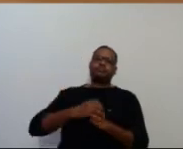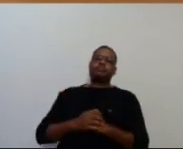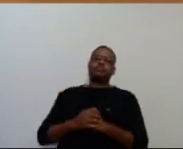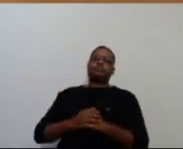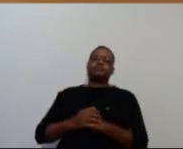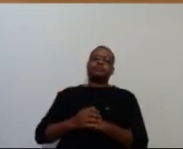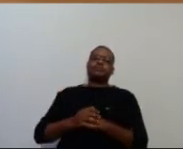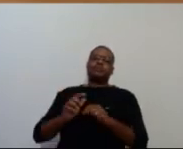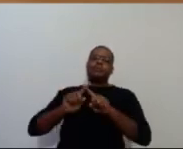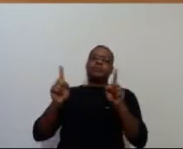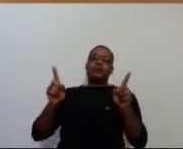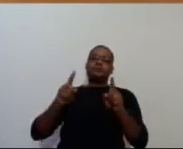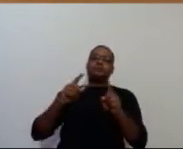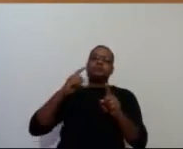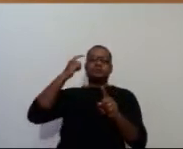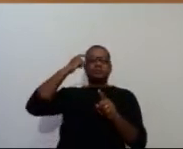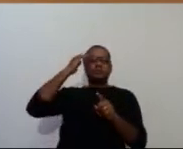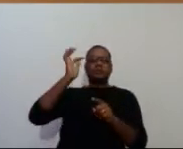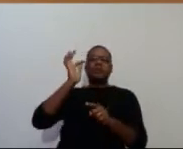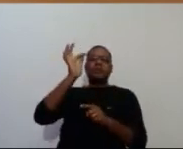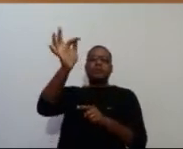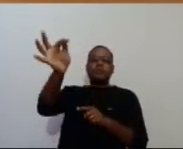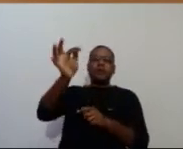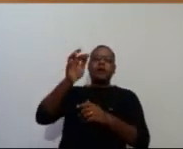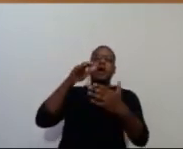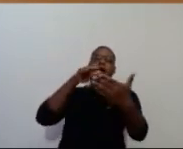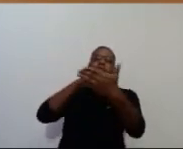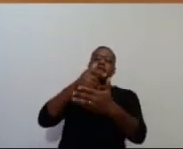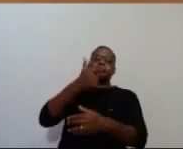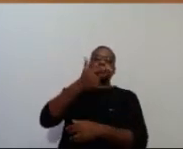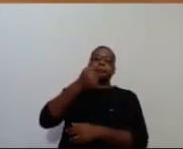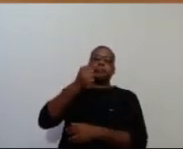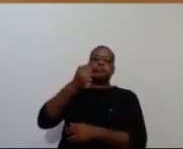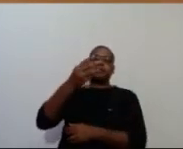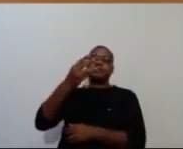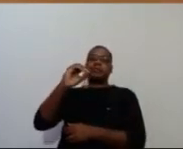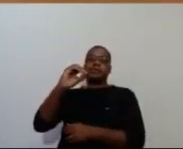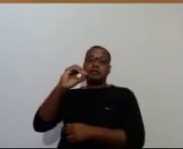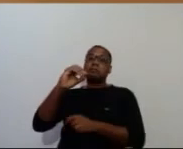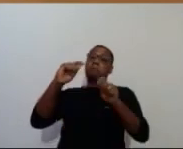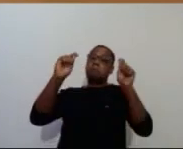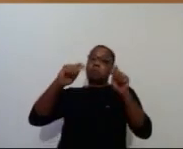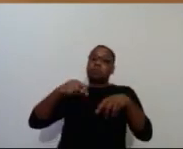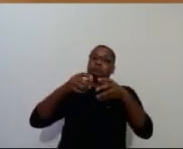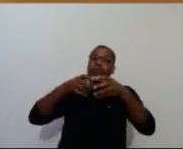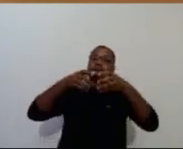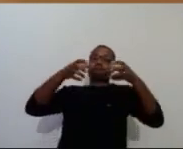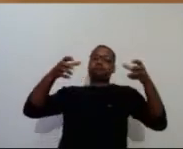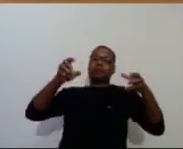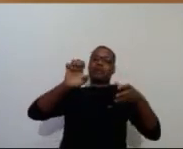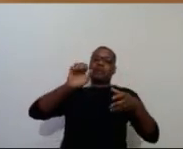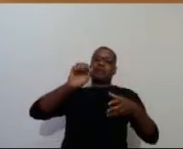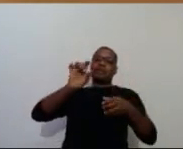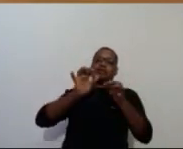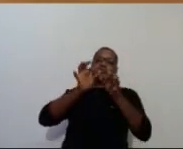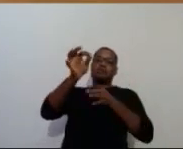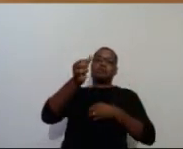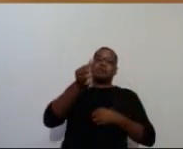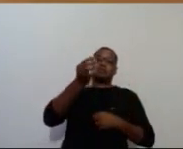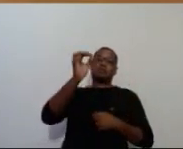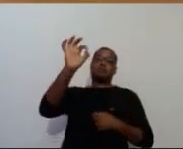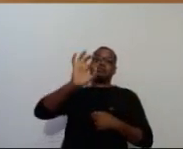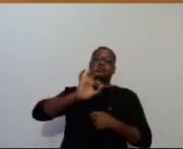pode chegar a 60% do mercado da educação superior, ela vem crescendo muito. Ela vem baixando.